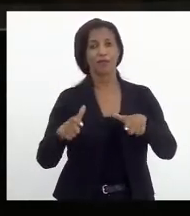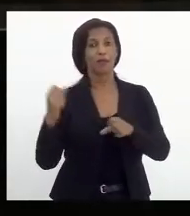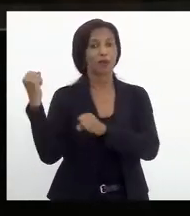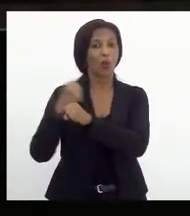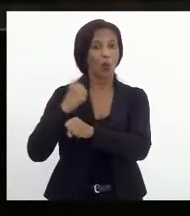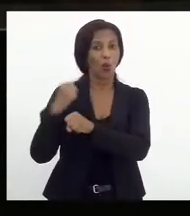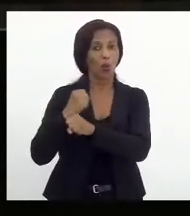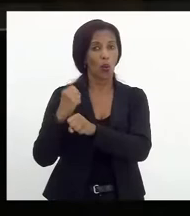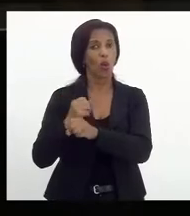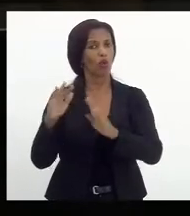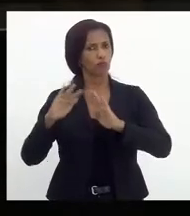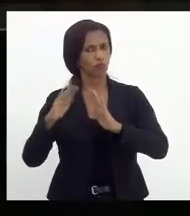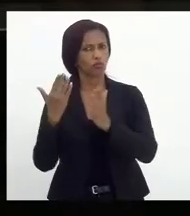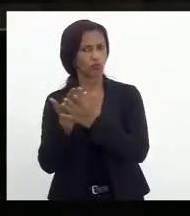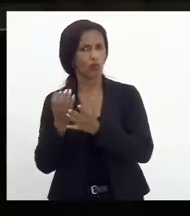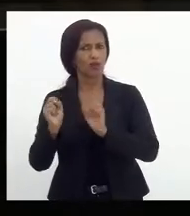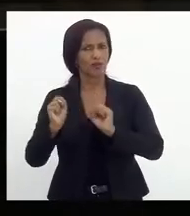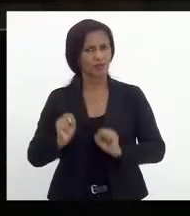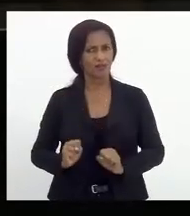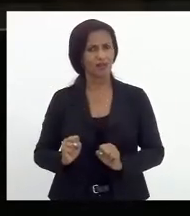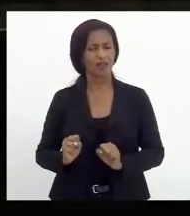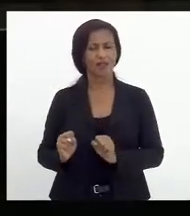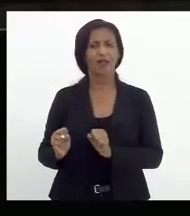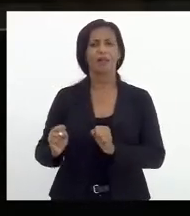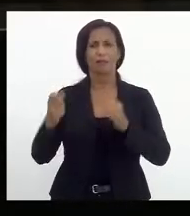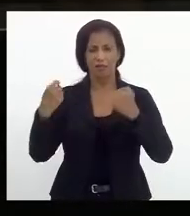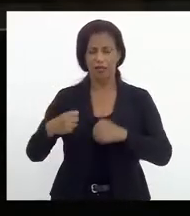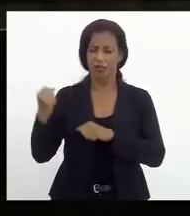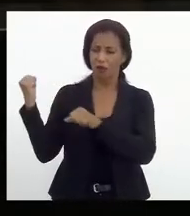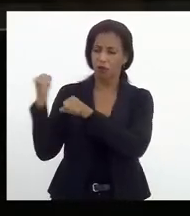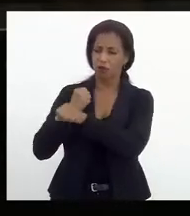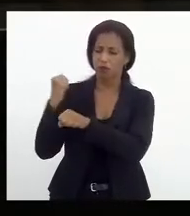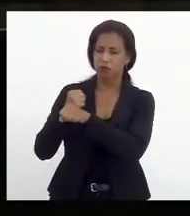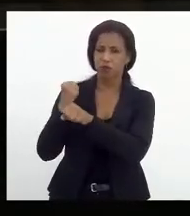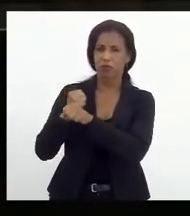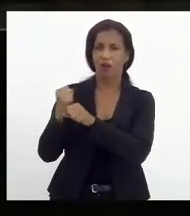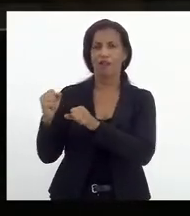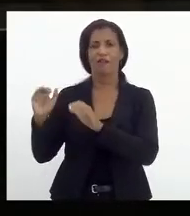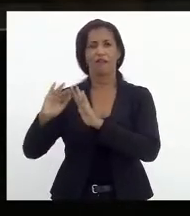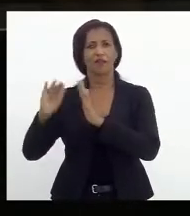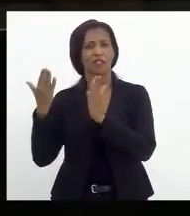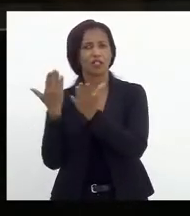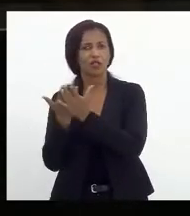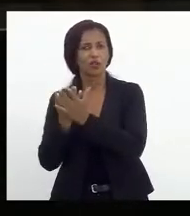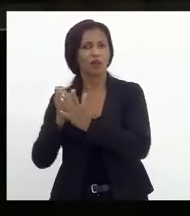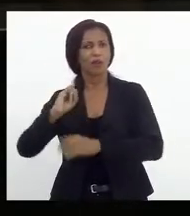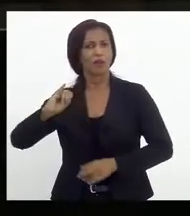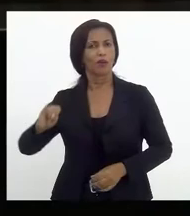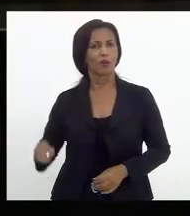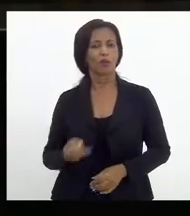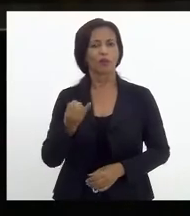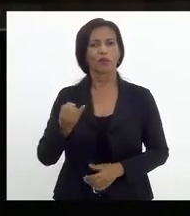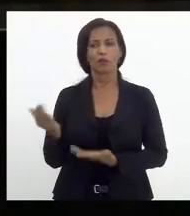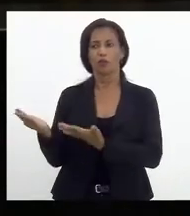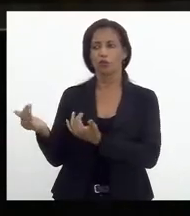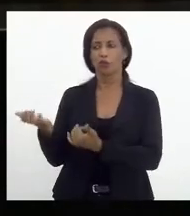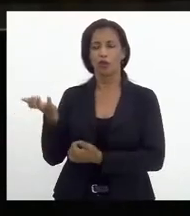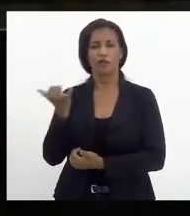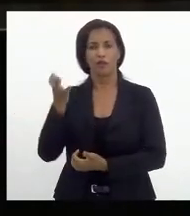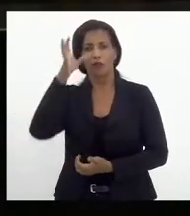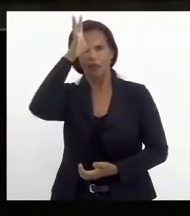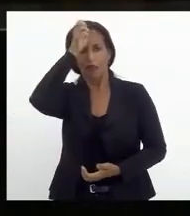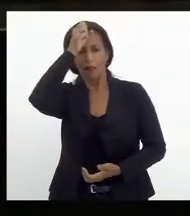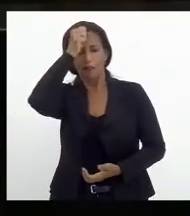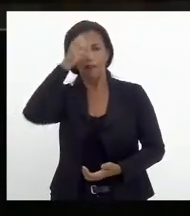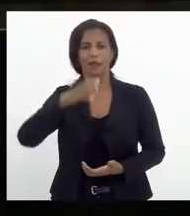construída escolas, sim. O poder público estadual tem que construir as escolas para dar oportunidade dos jovens que queiram fazer o segundo grau,